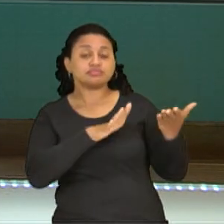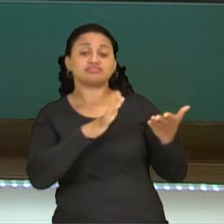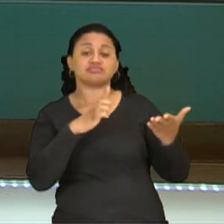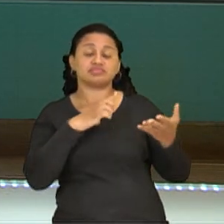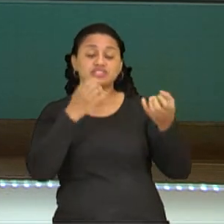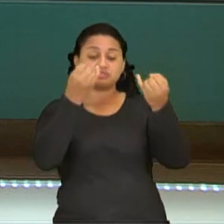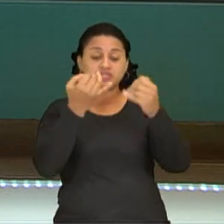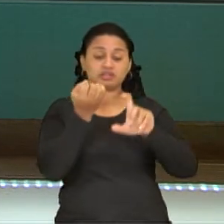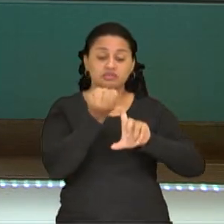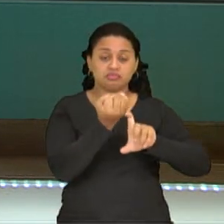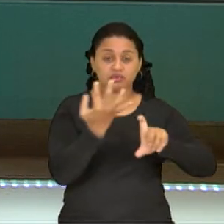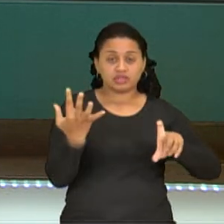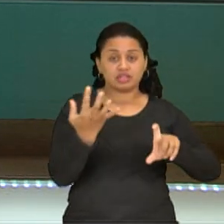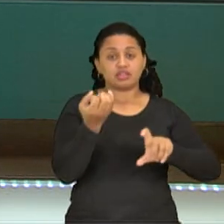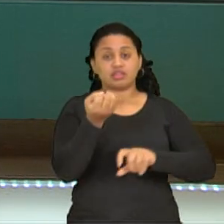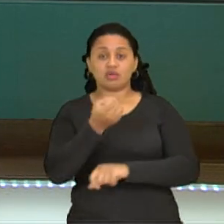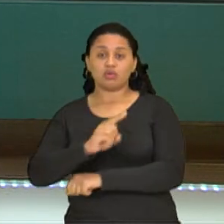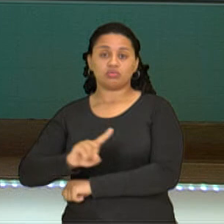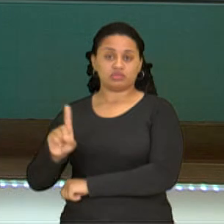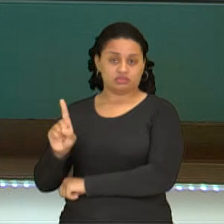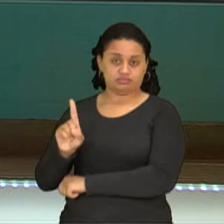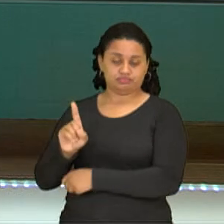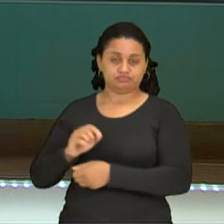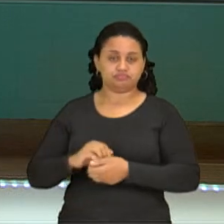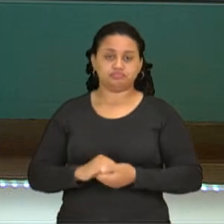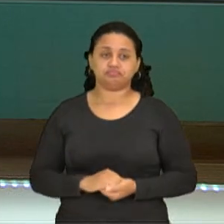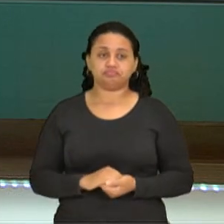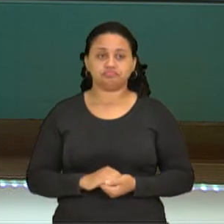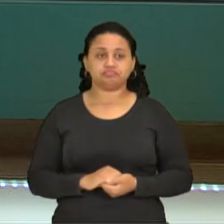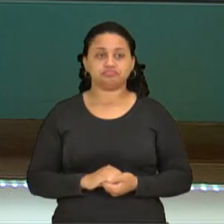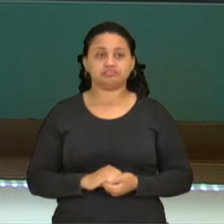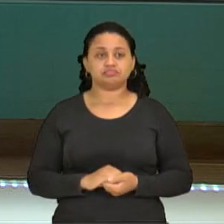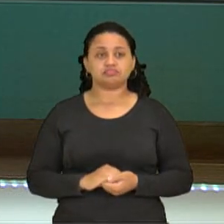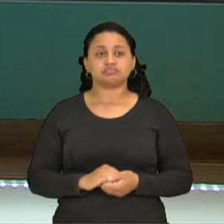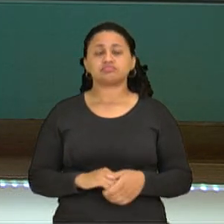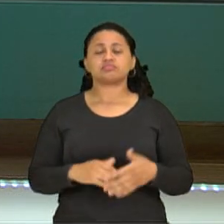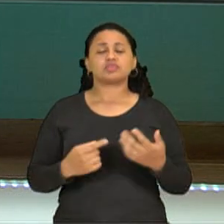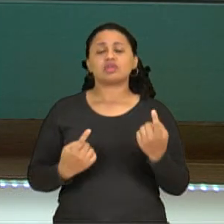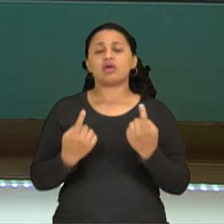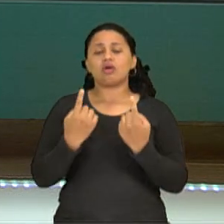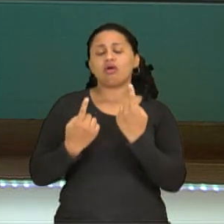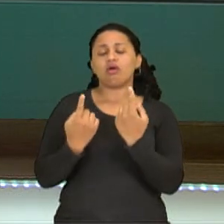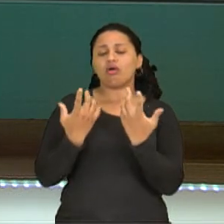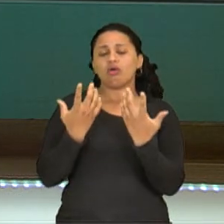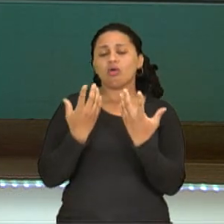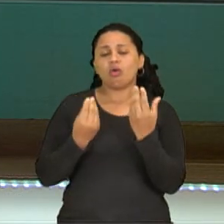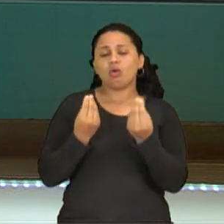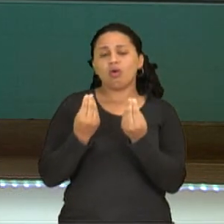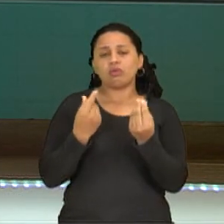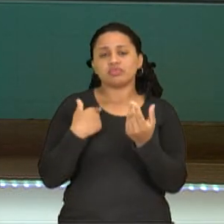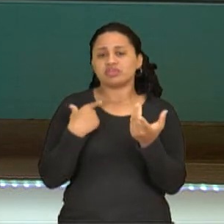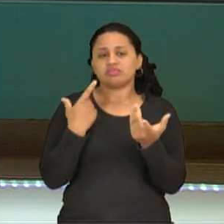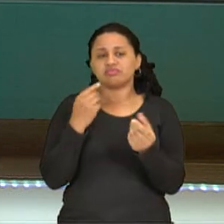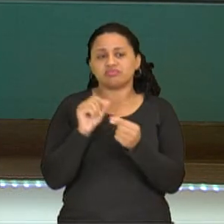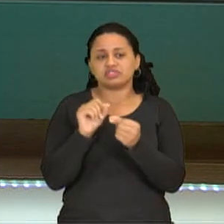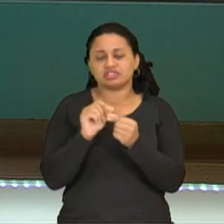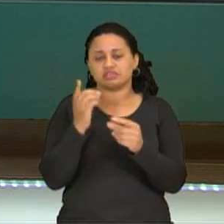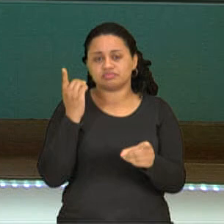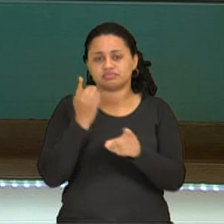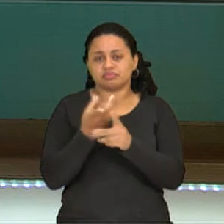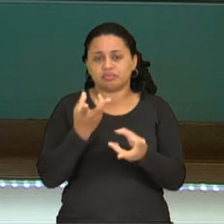falando sobre potência ou não, ok? Bom, qual é o segredo então? Nas